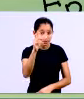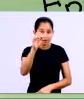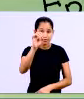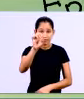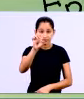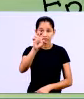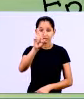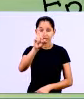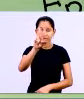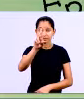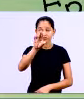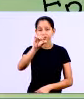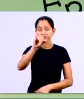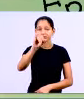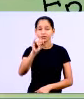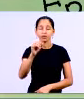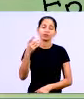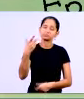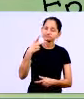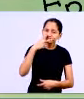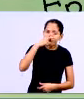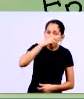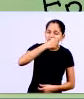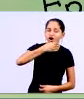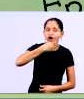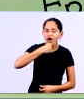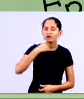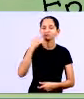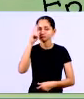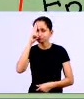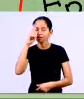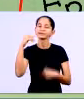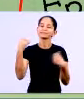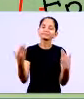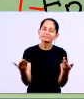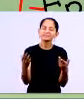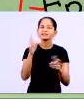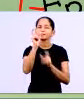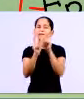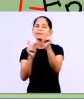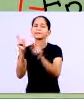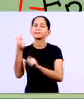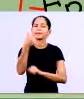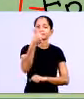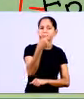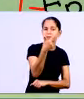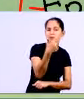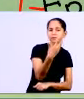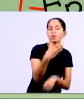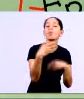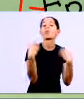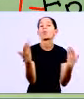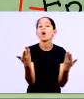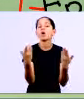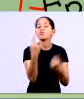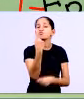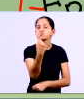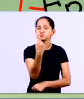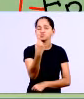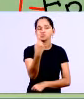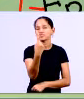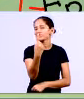Será que perdeu acento? Será que perdeu ou não? Onde é que fica na divisão de sílaba, professora Tayane? Ficou na unidade.